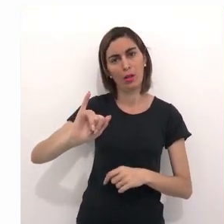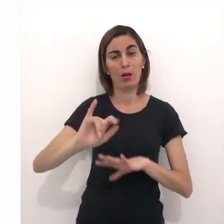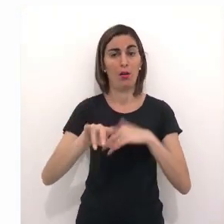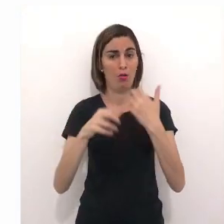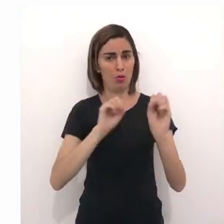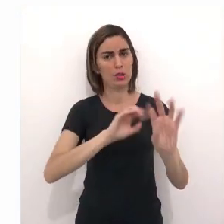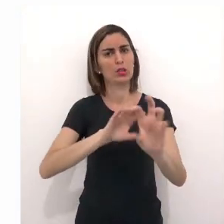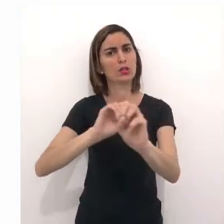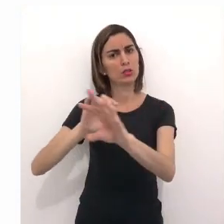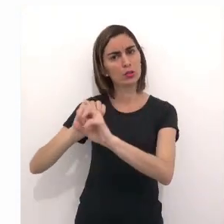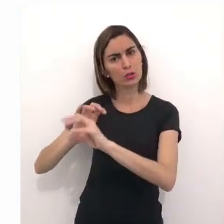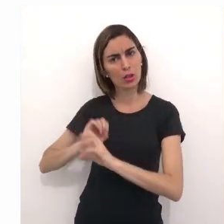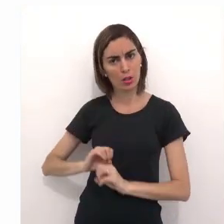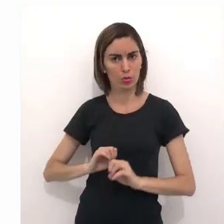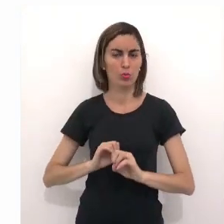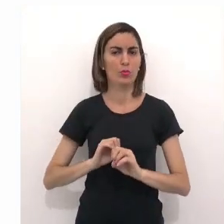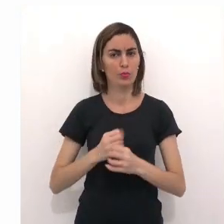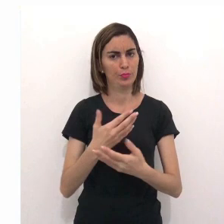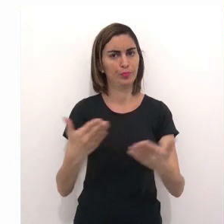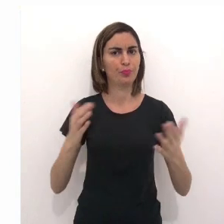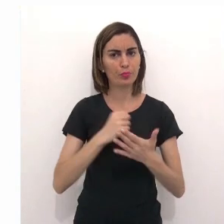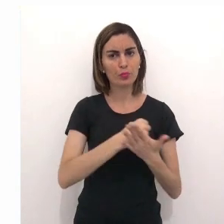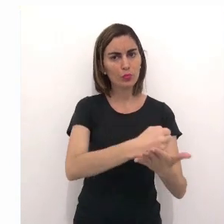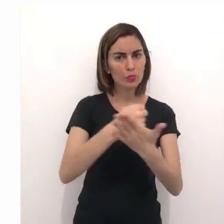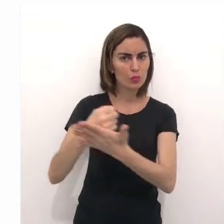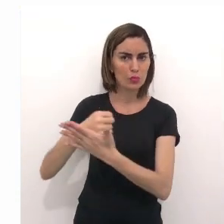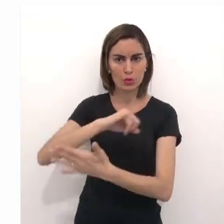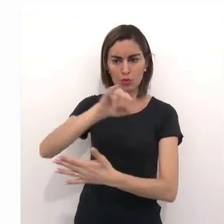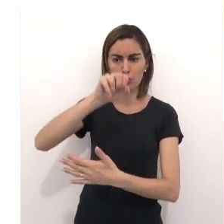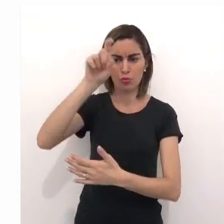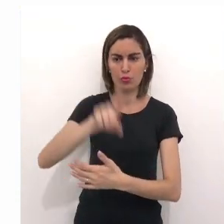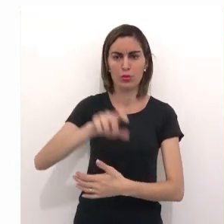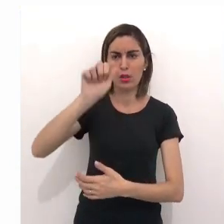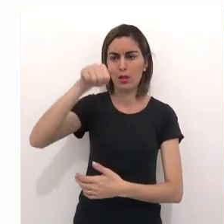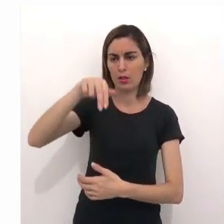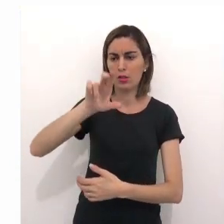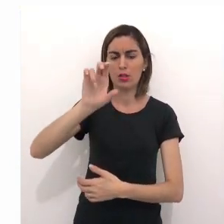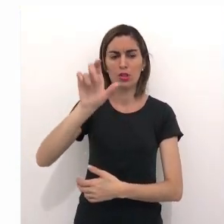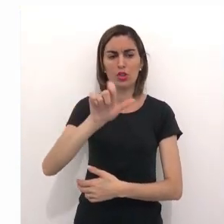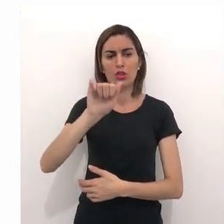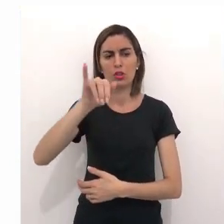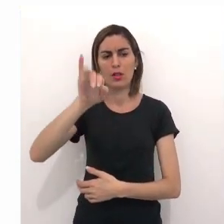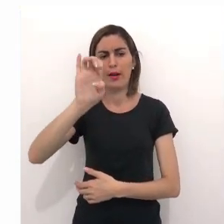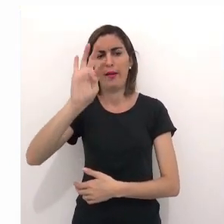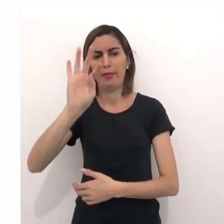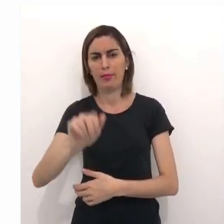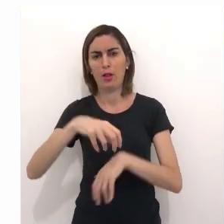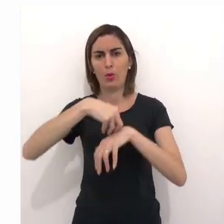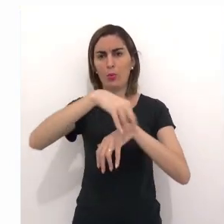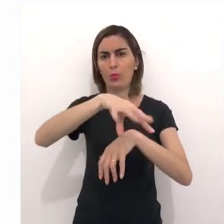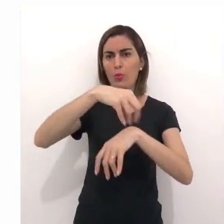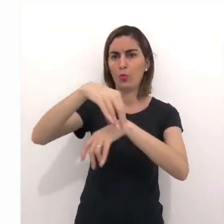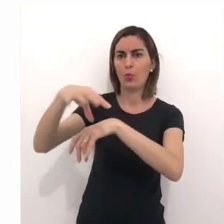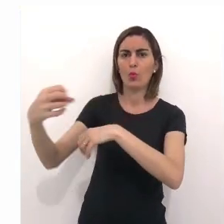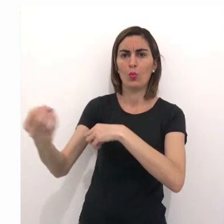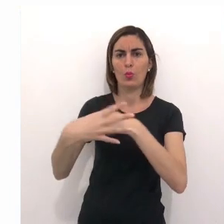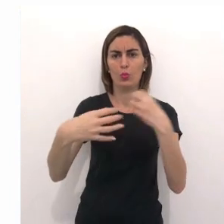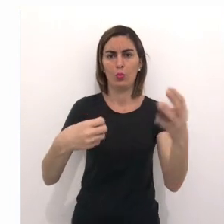ensinando com a ajuda de José de Anchieta, que transmitiu aos noviços